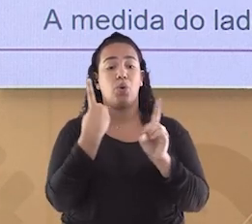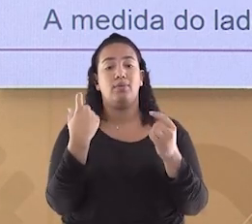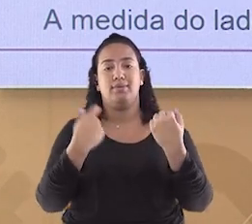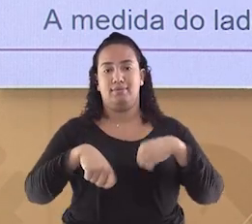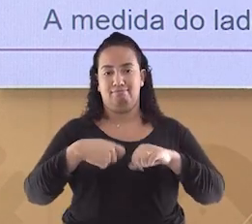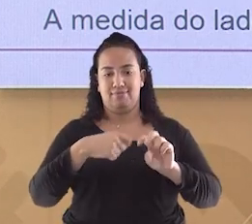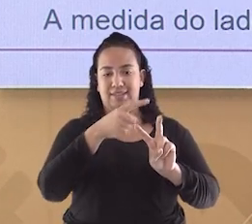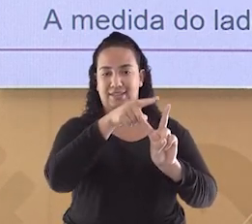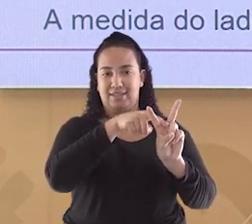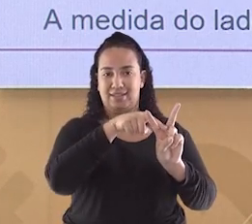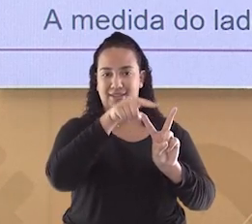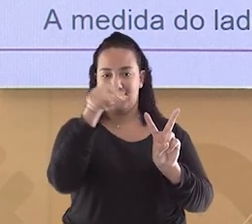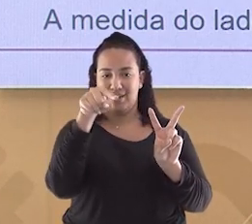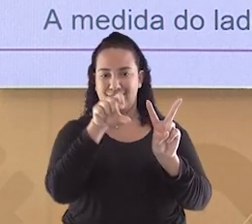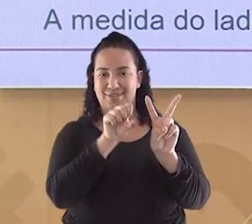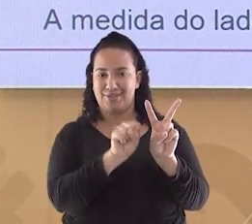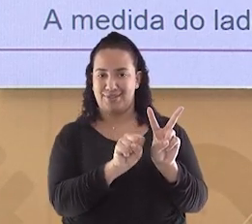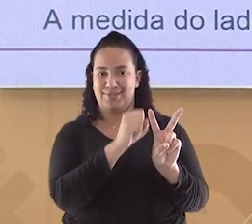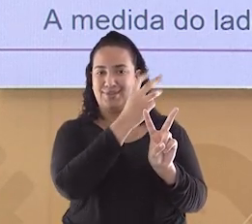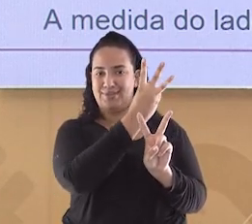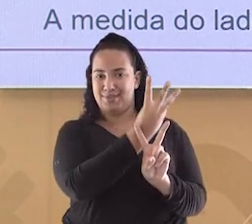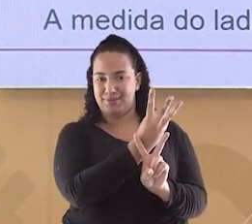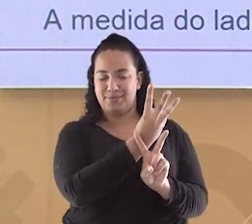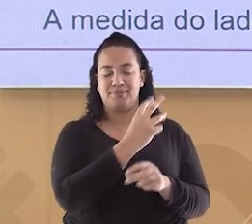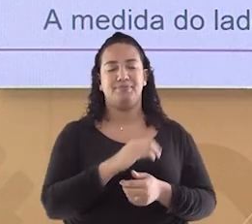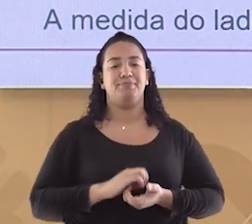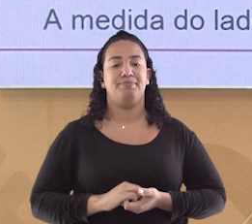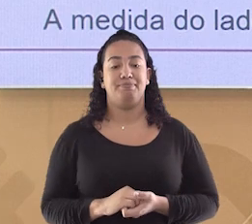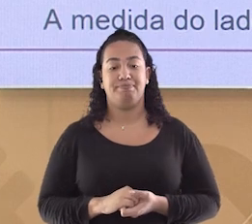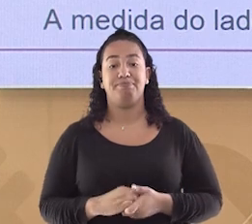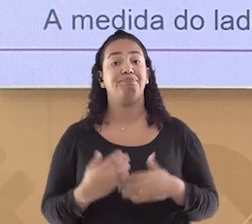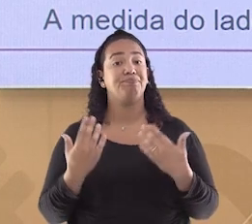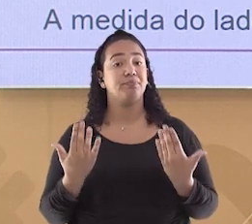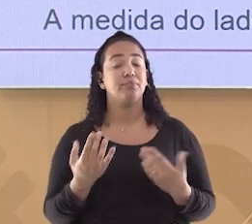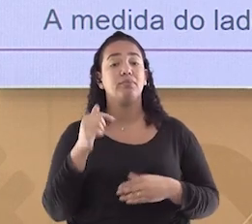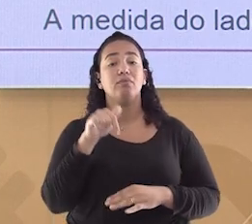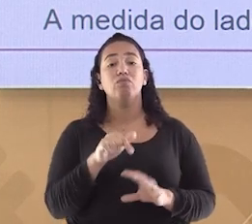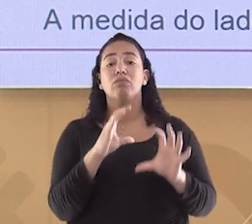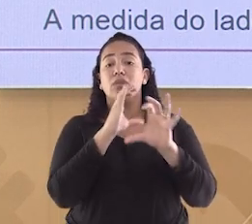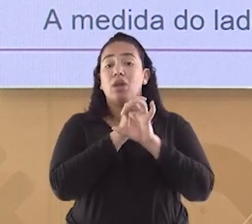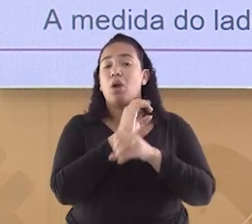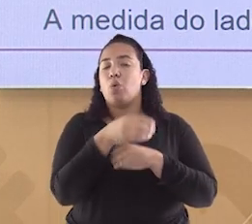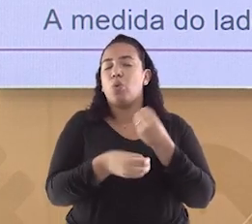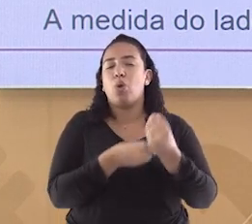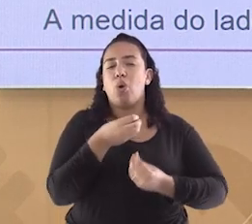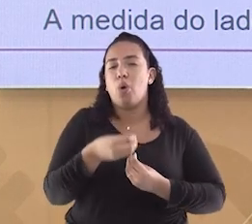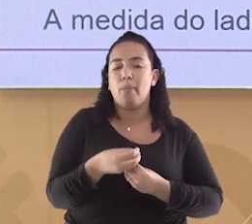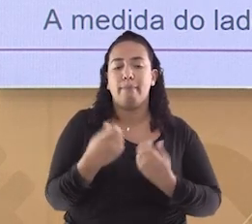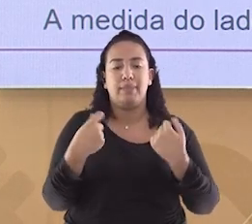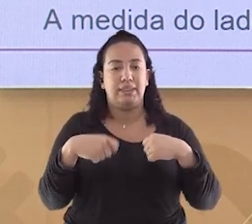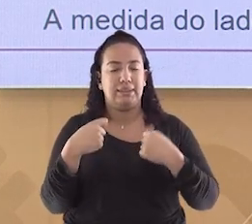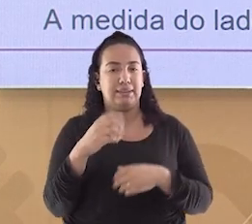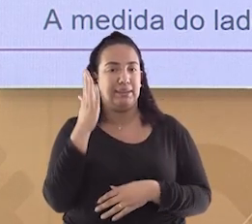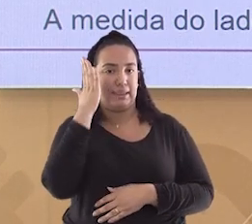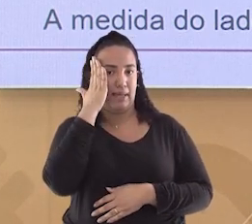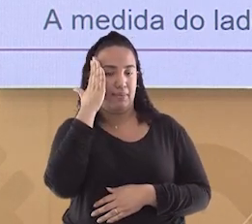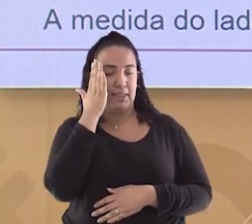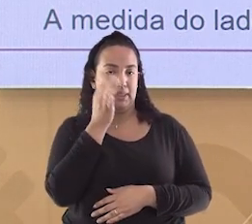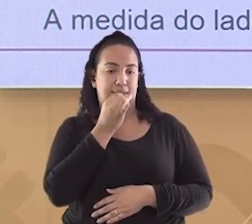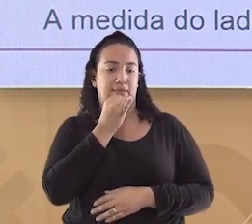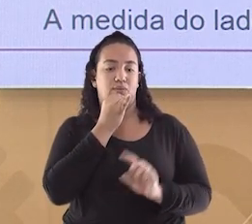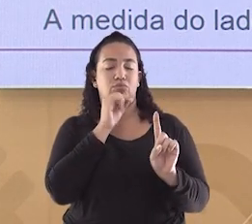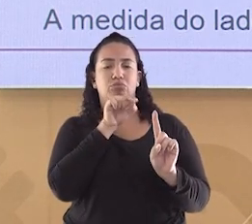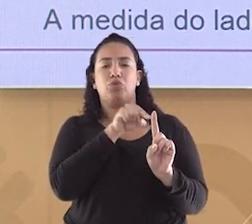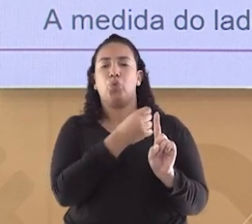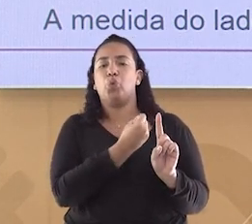desse cubo, devemos calcular a raiz cúbica de 8. Para calcular a raiz